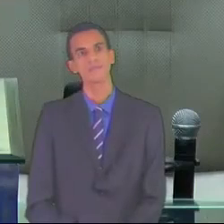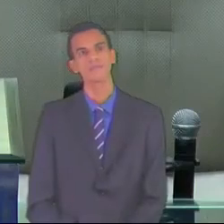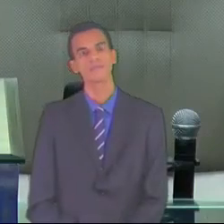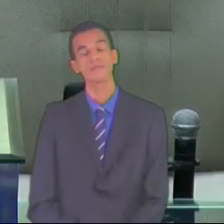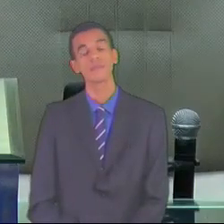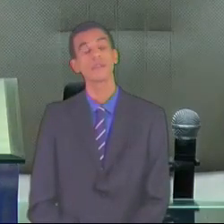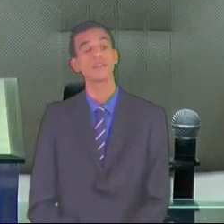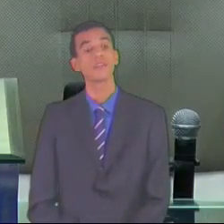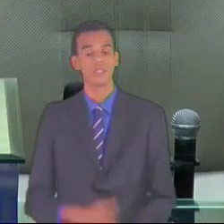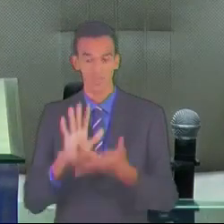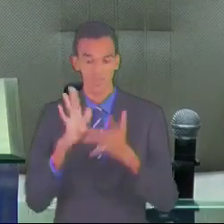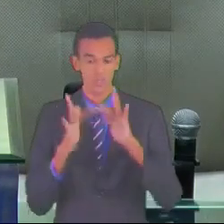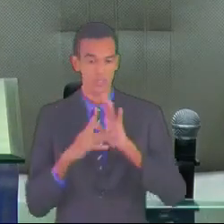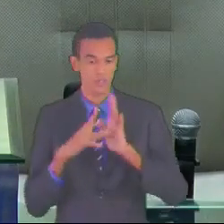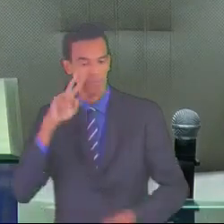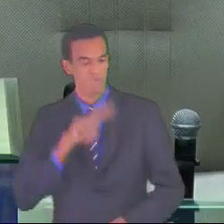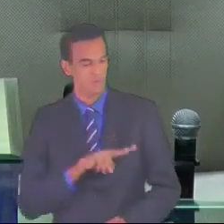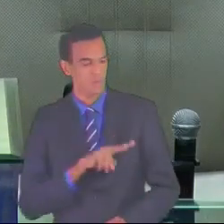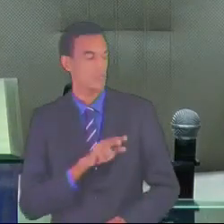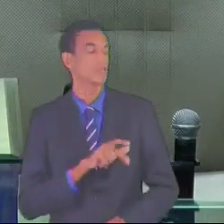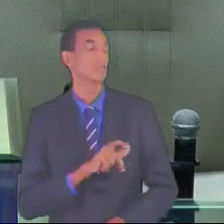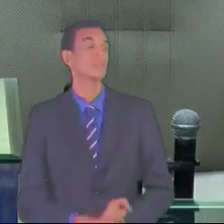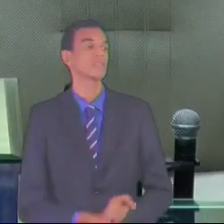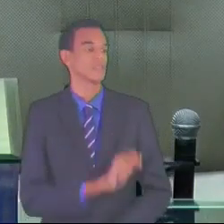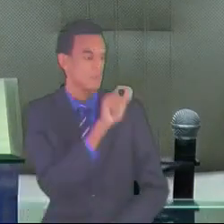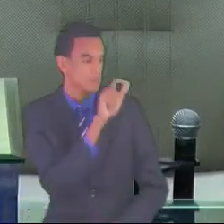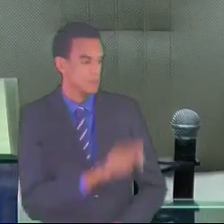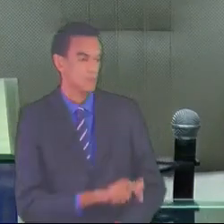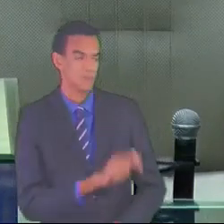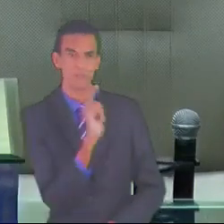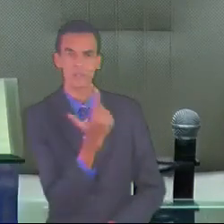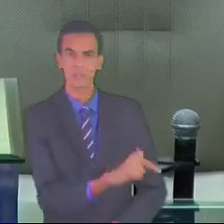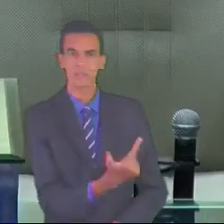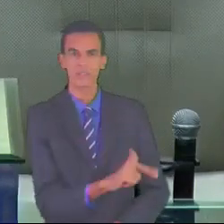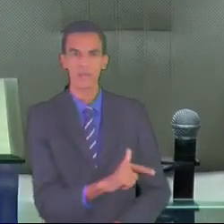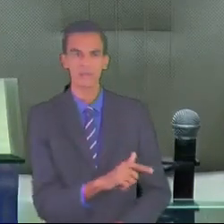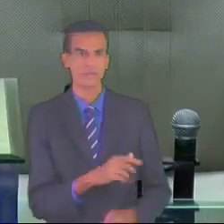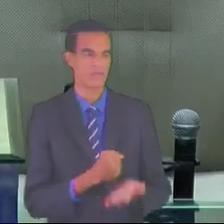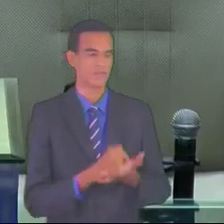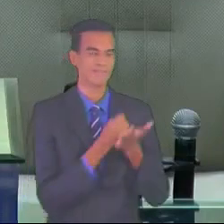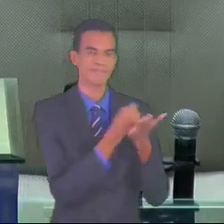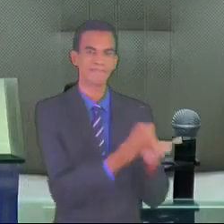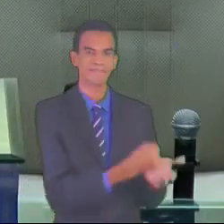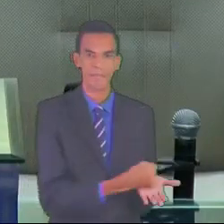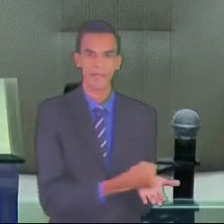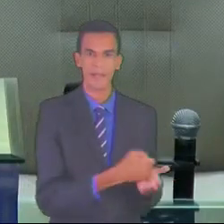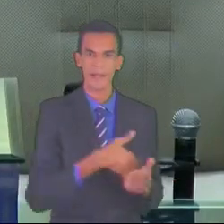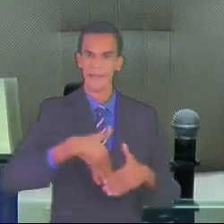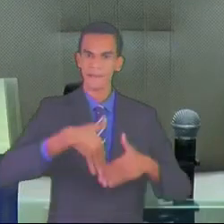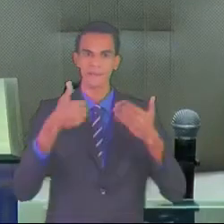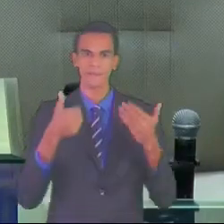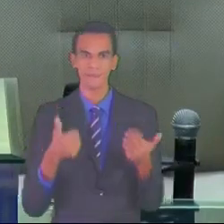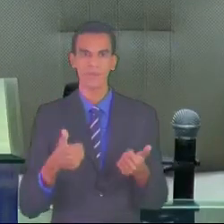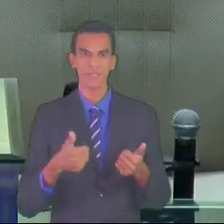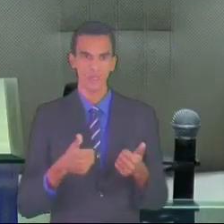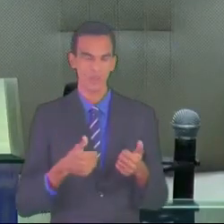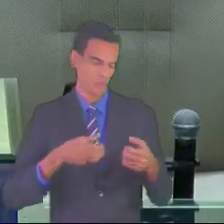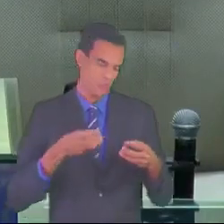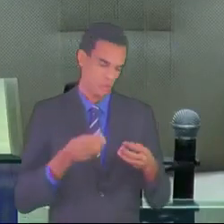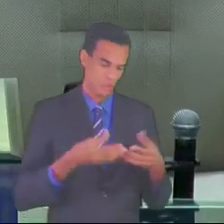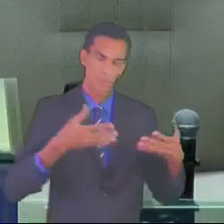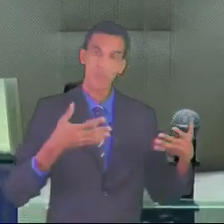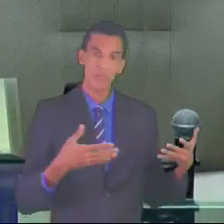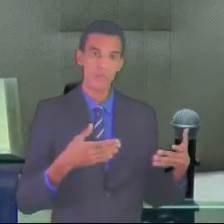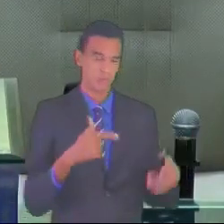E o olhar de Jesus está posto naquele que não tem ninguém. É a melhor hora de Deus operar em nossas vidas. Não tem ninguém,